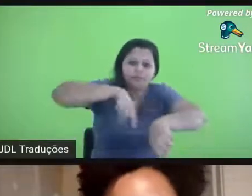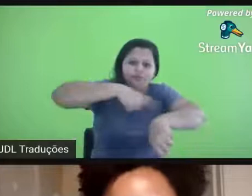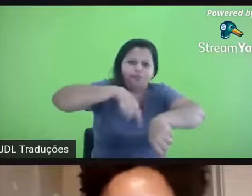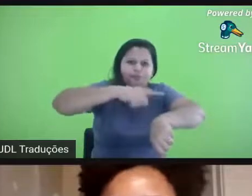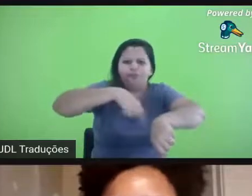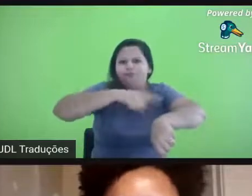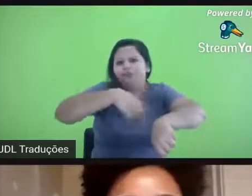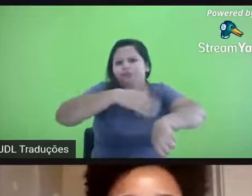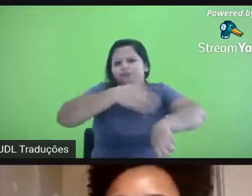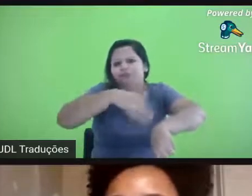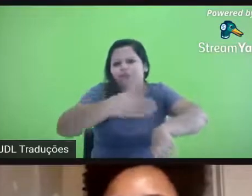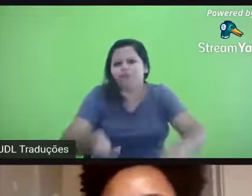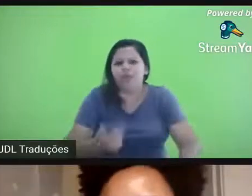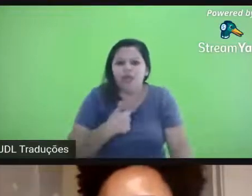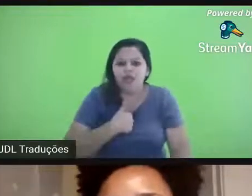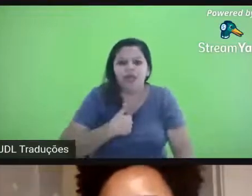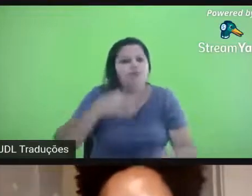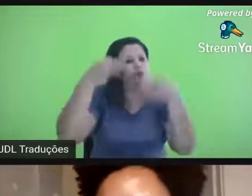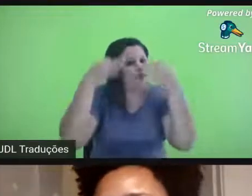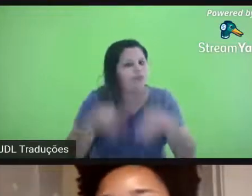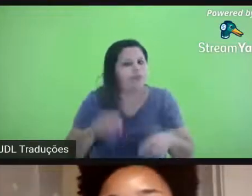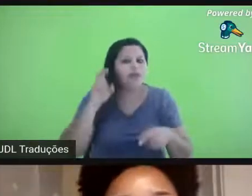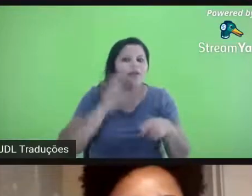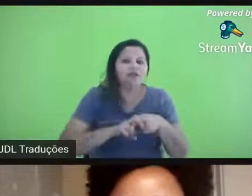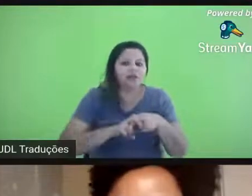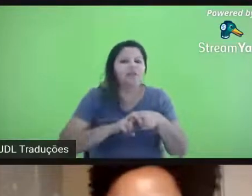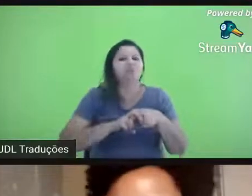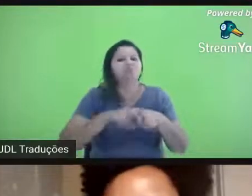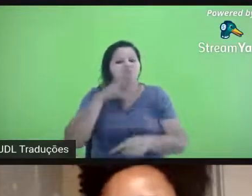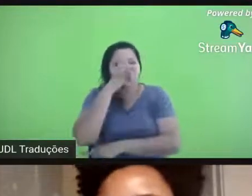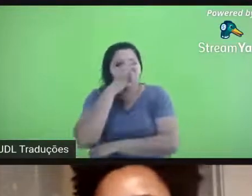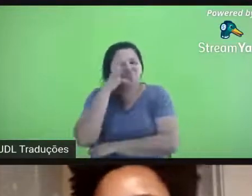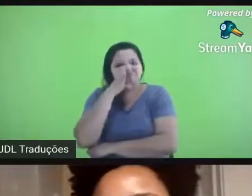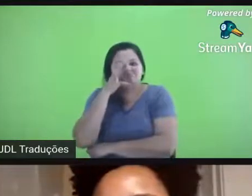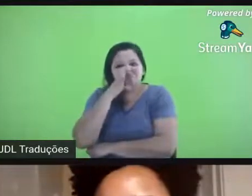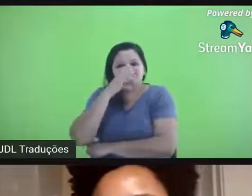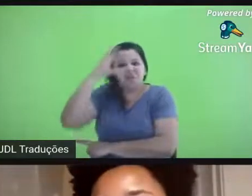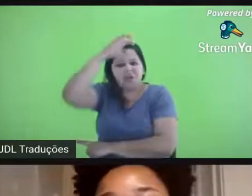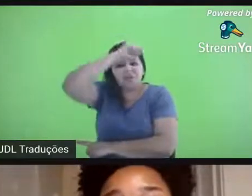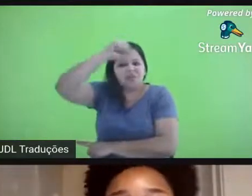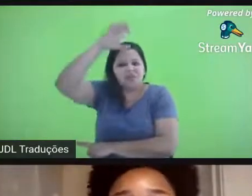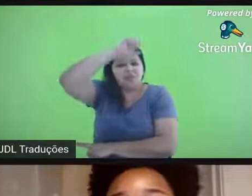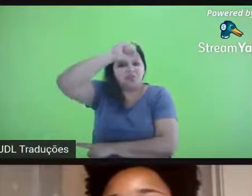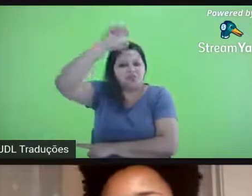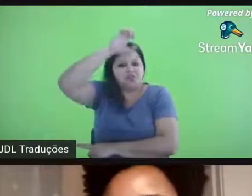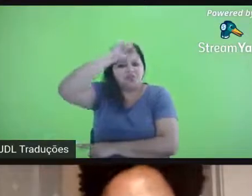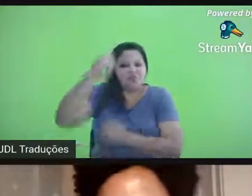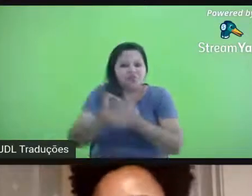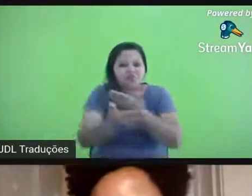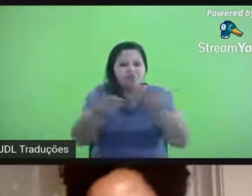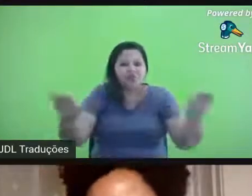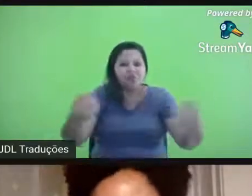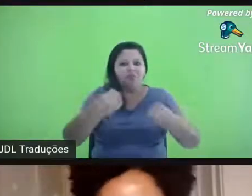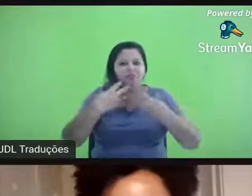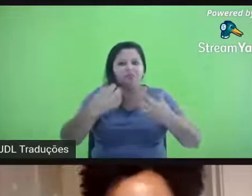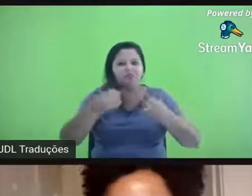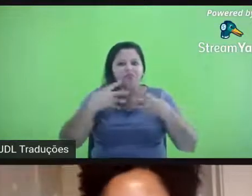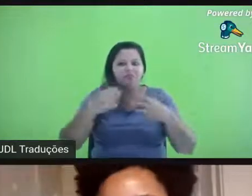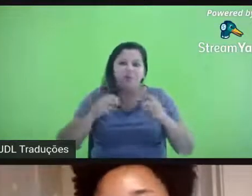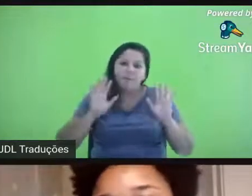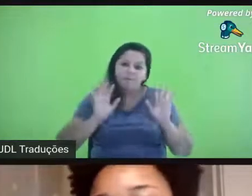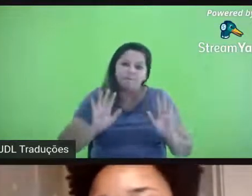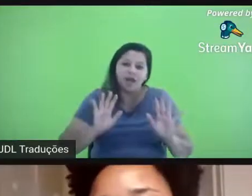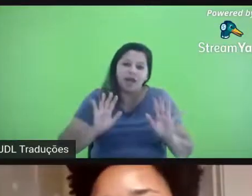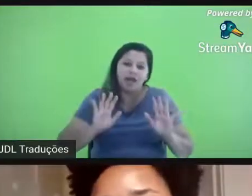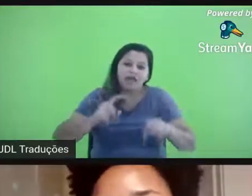por horas e horas e horas, né? Eu, com certeza, ficaria aqui bebendo dessa fonte, se eu pudesse, o dia todo, né?